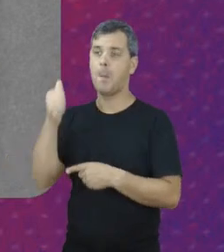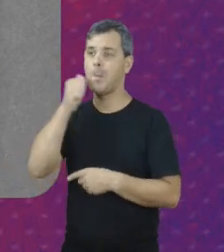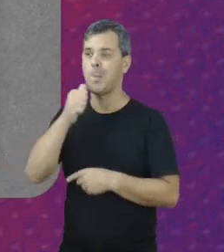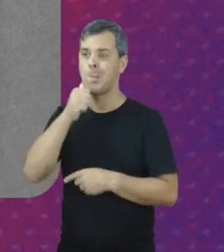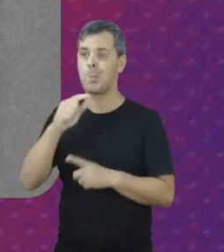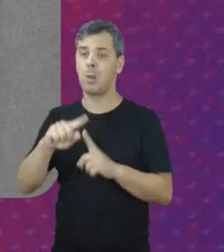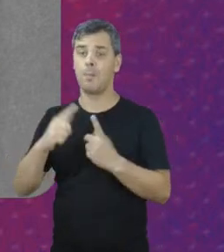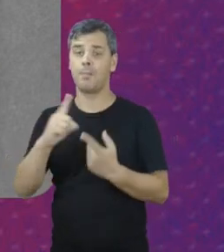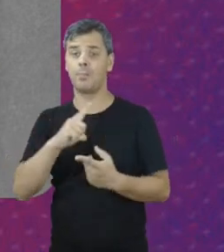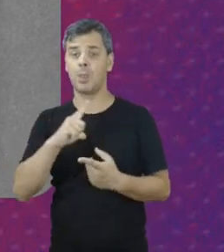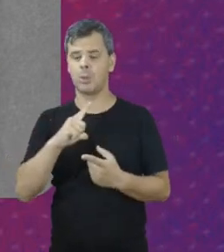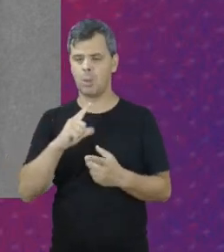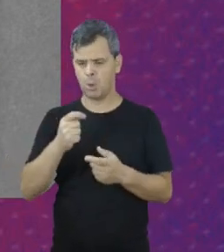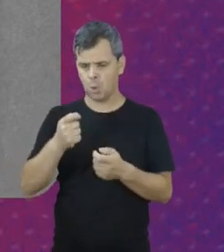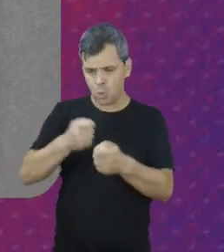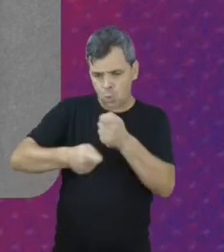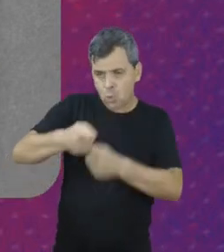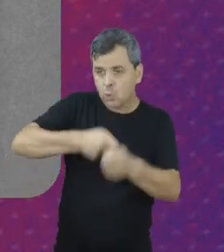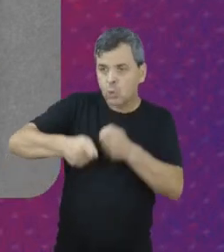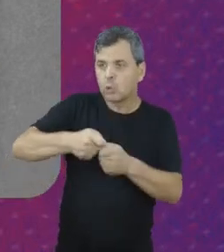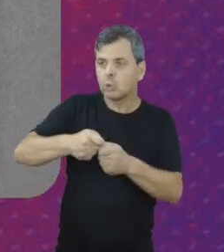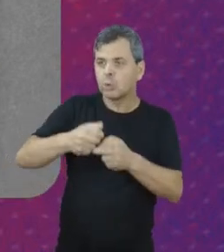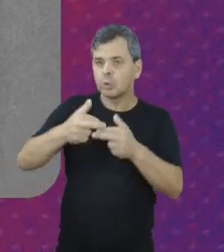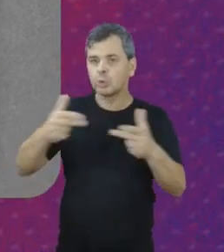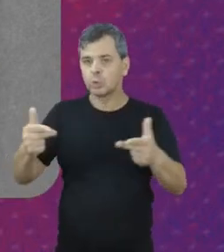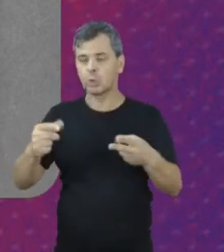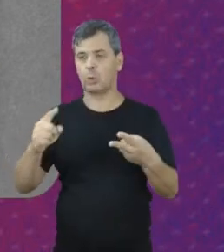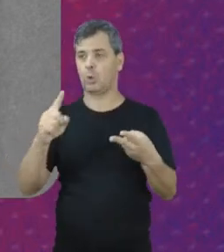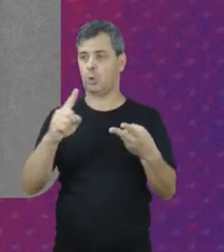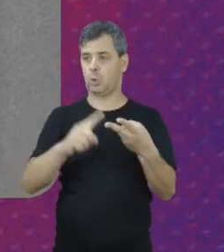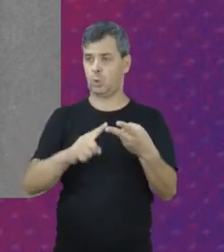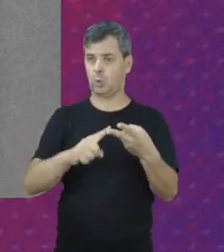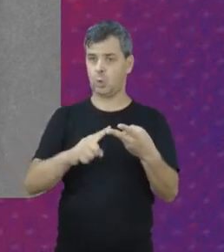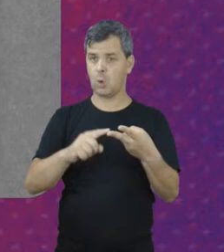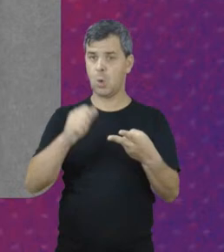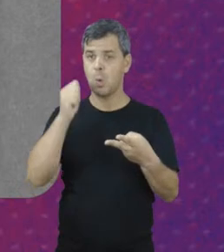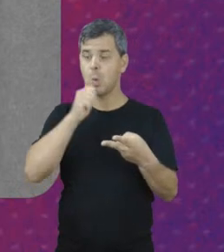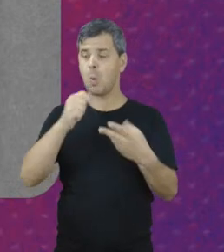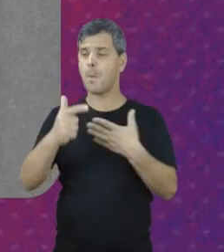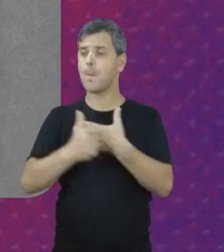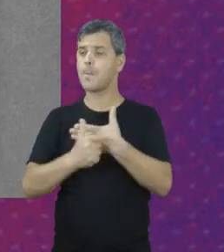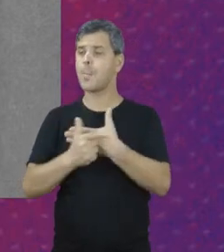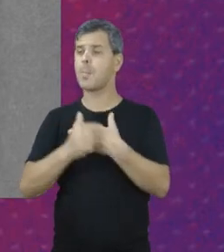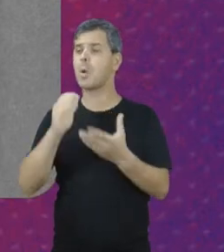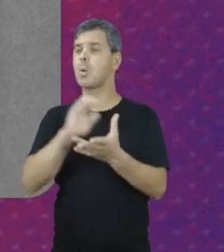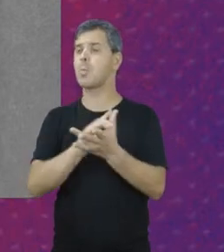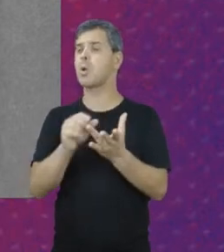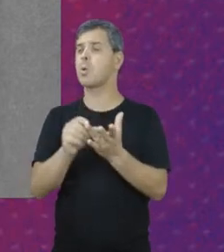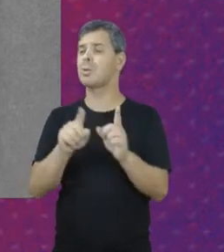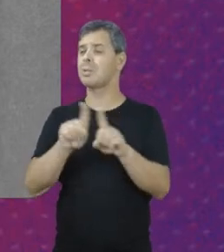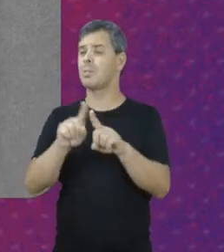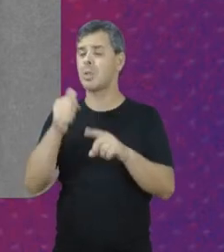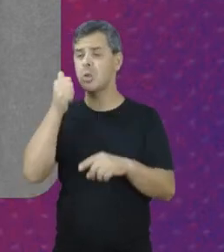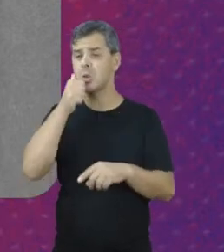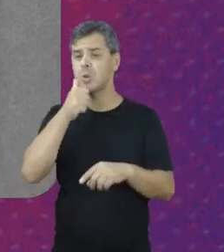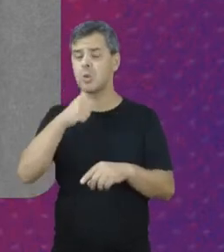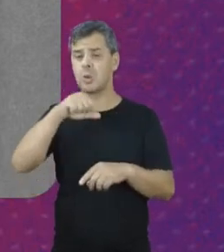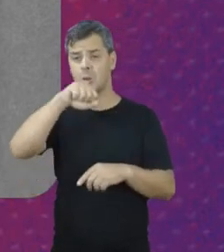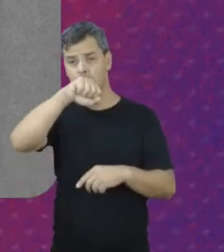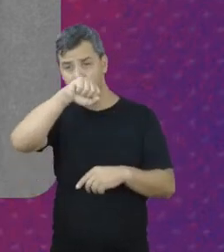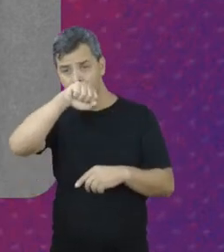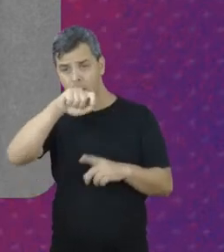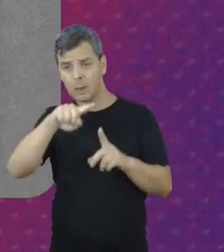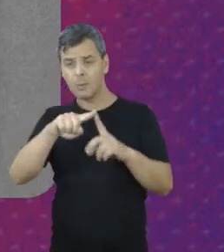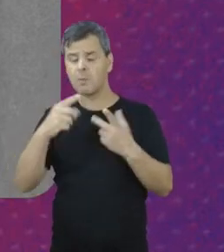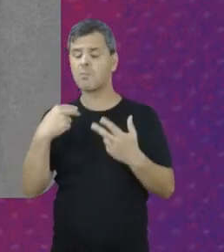mulheres elas tenham domínio sobre essas questões. Segundo, mistificar a mulher em seu papel de esposa e de mãe como